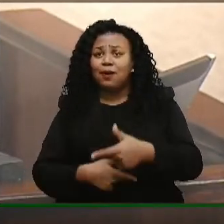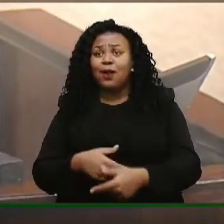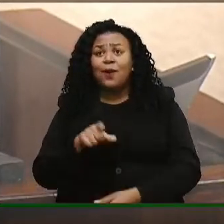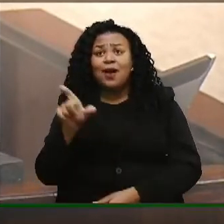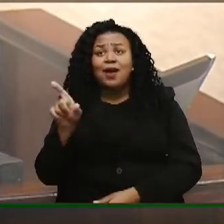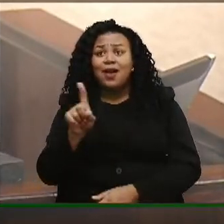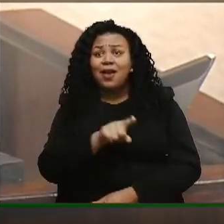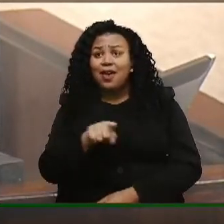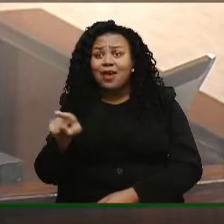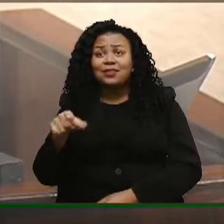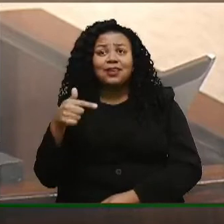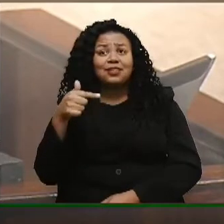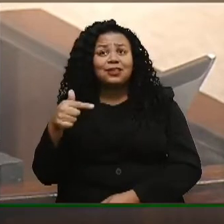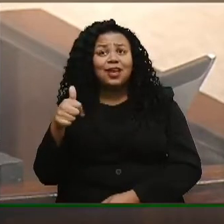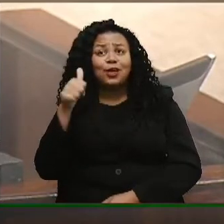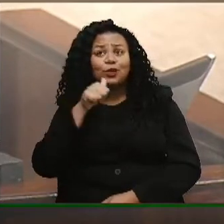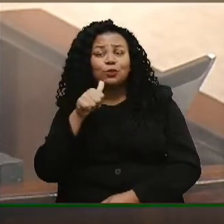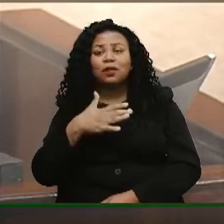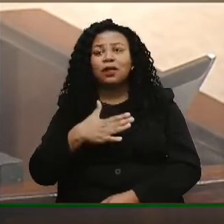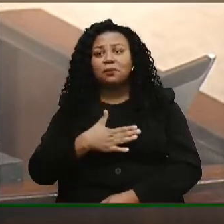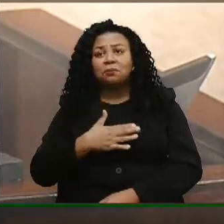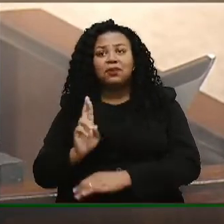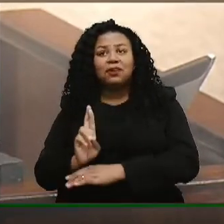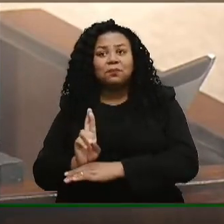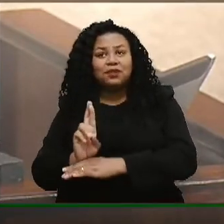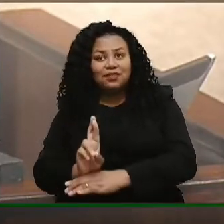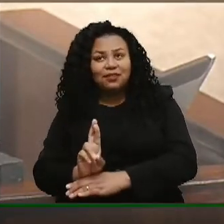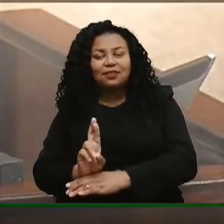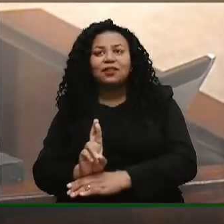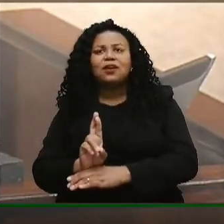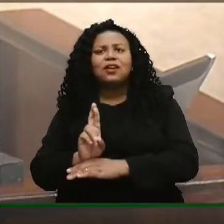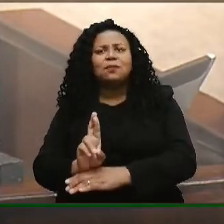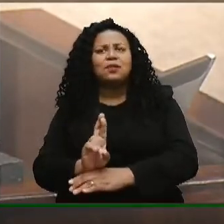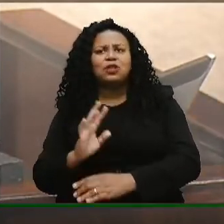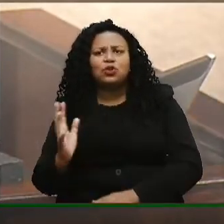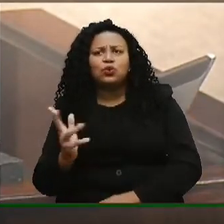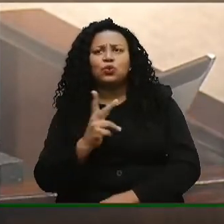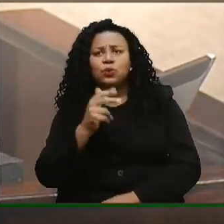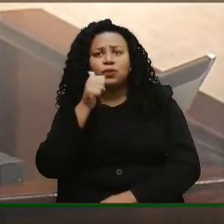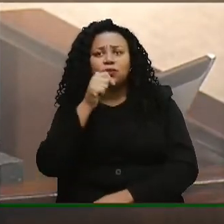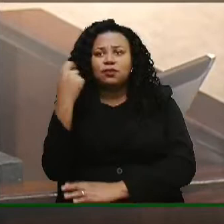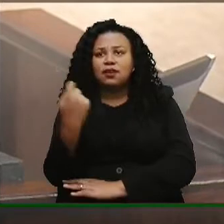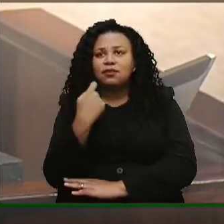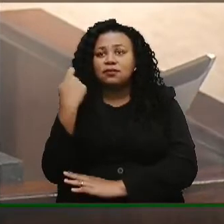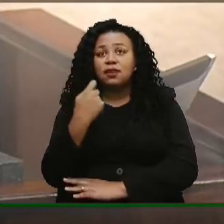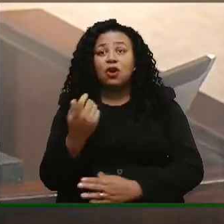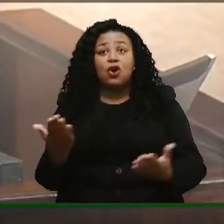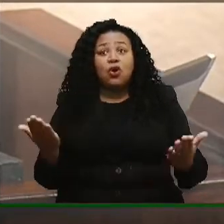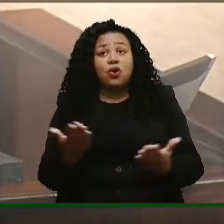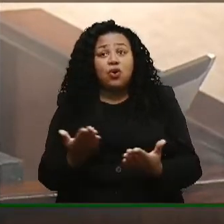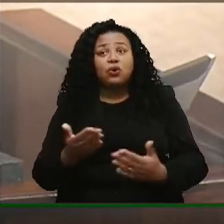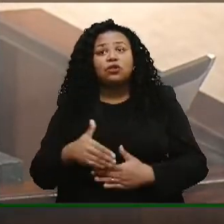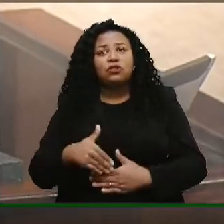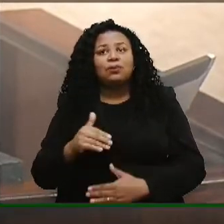sete mulheres me representam e representam também a todas as gaúchas. Hoje, mais